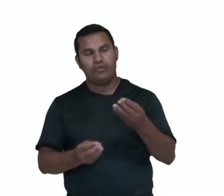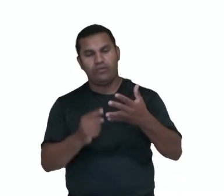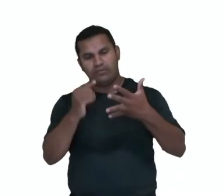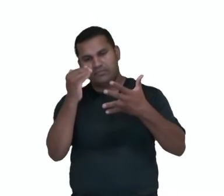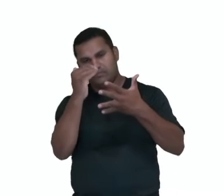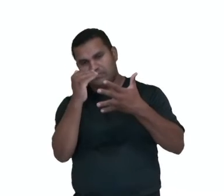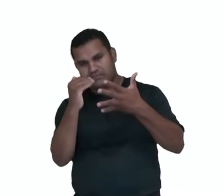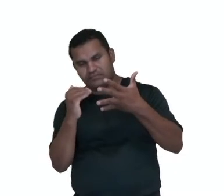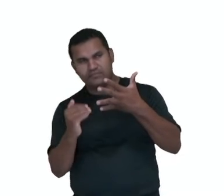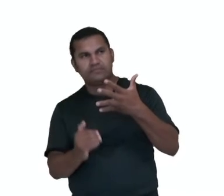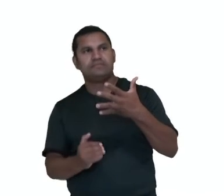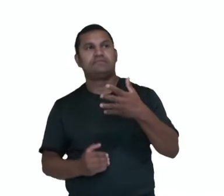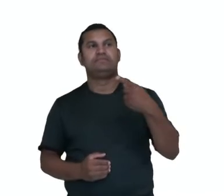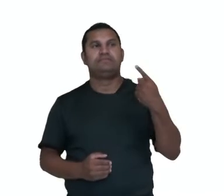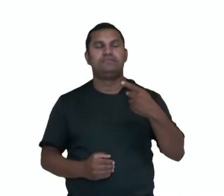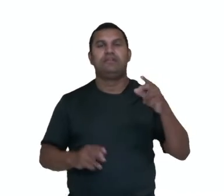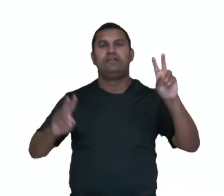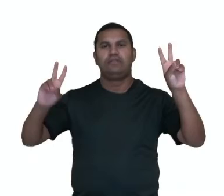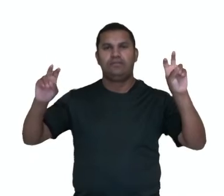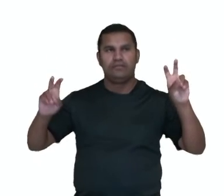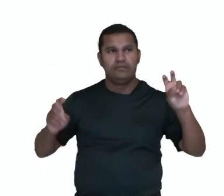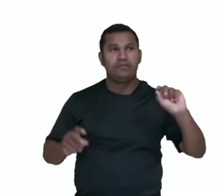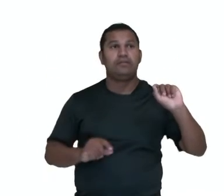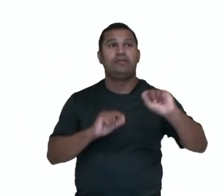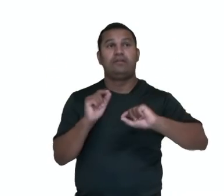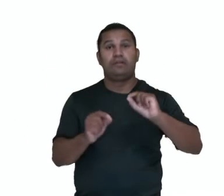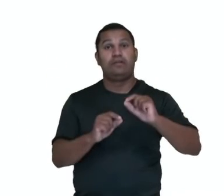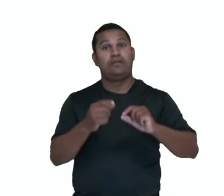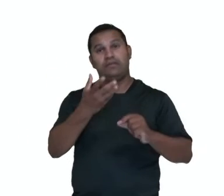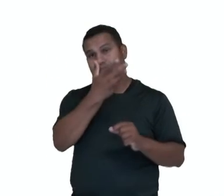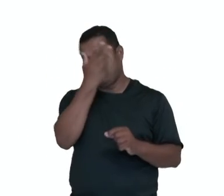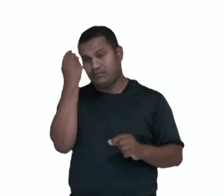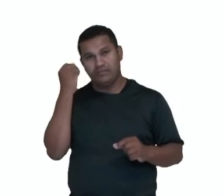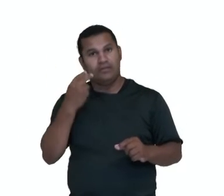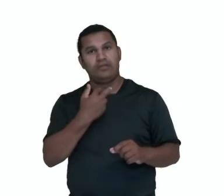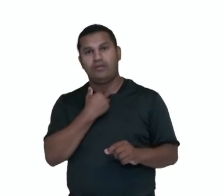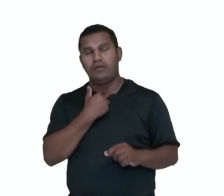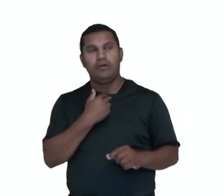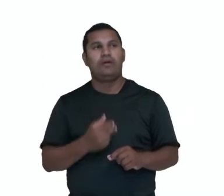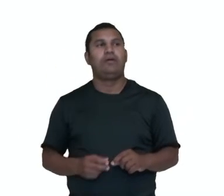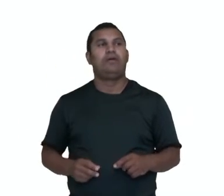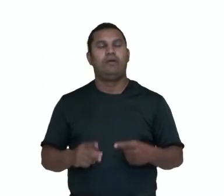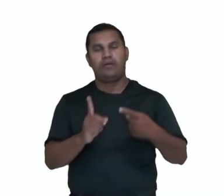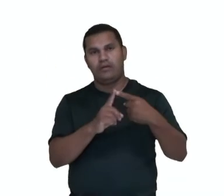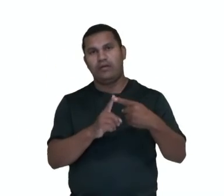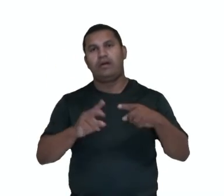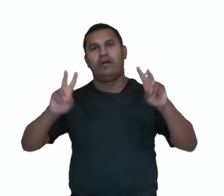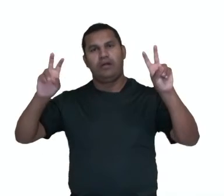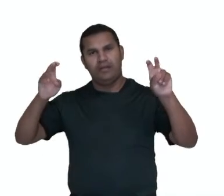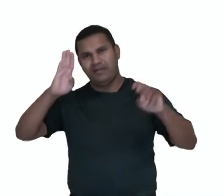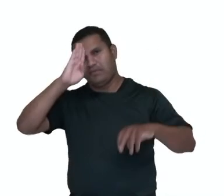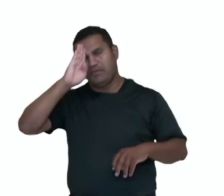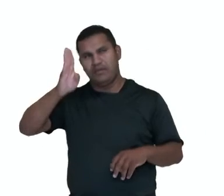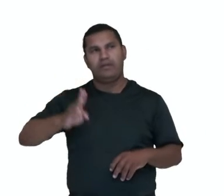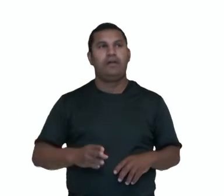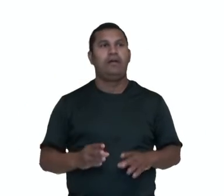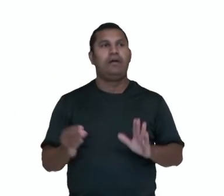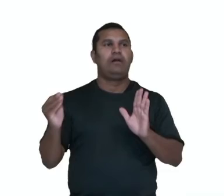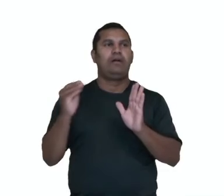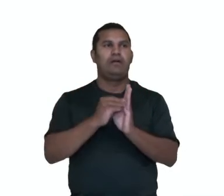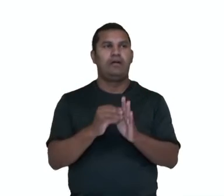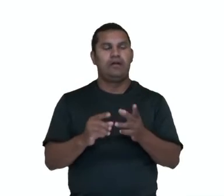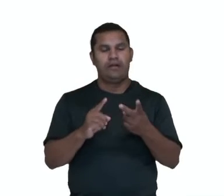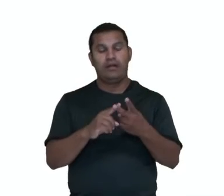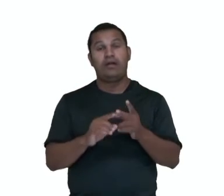descritiva, o resenhista não deve esquecer esses elementos. Título, identificação do autor e dos autores,